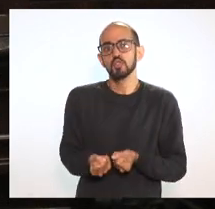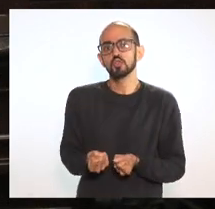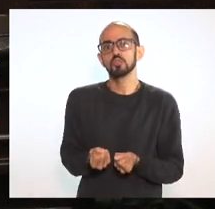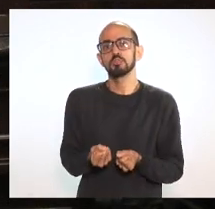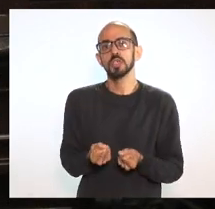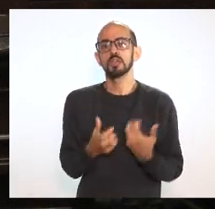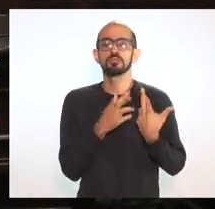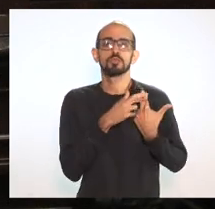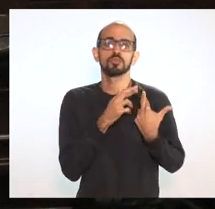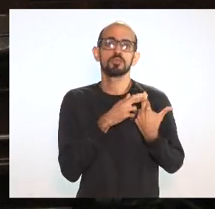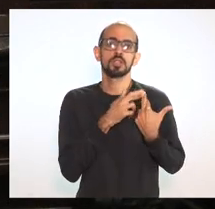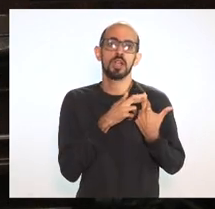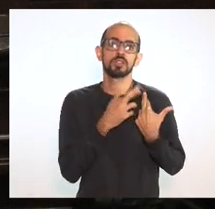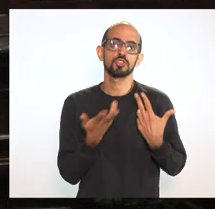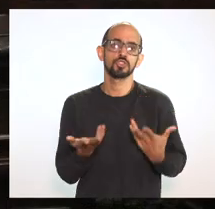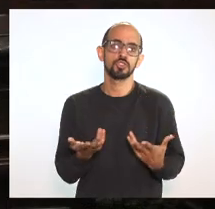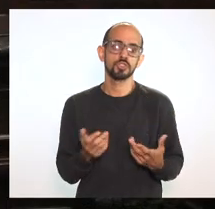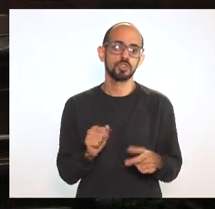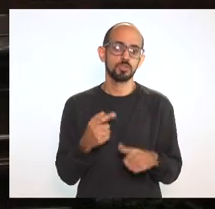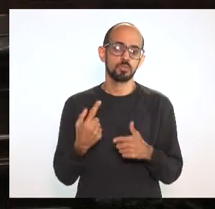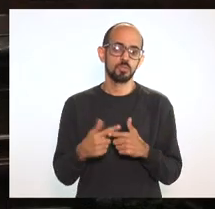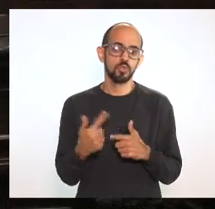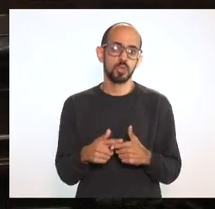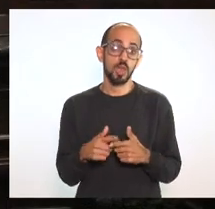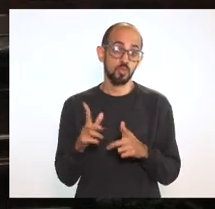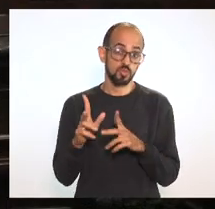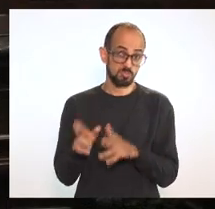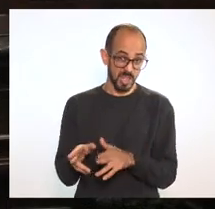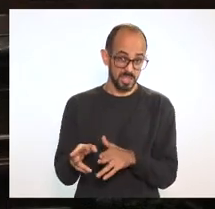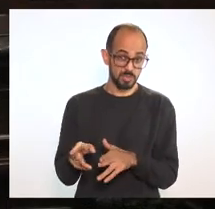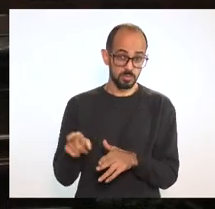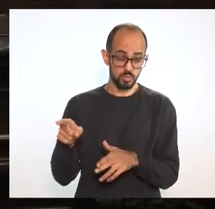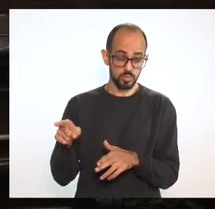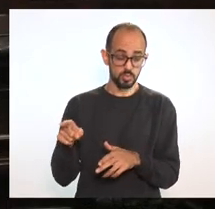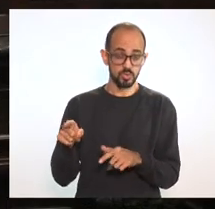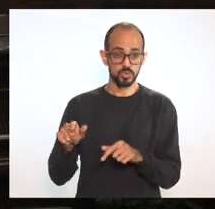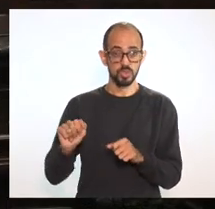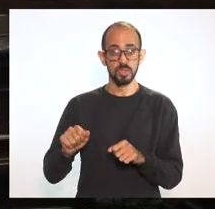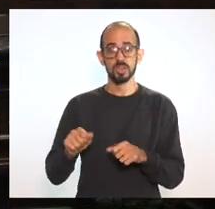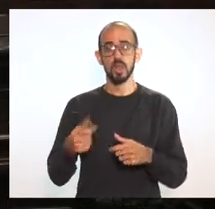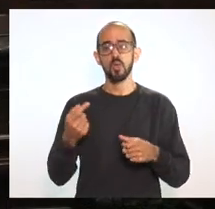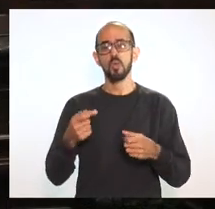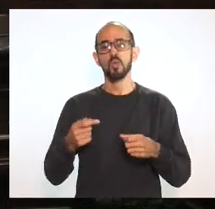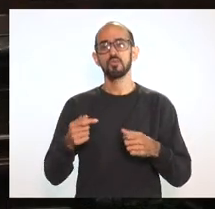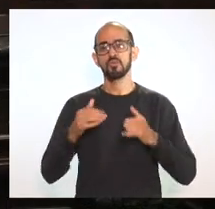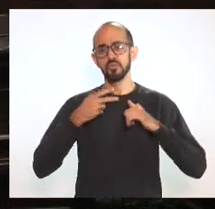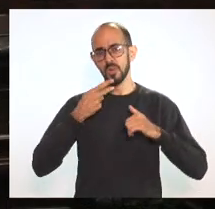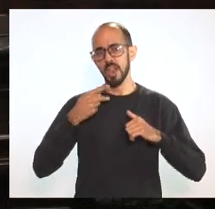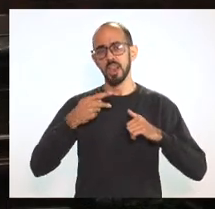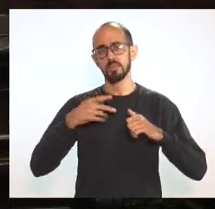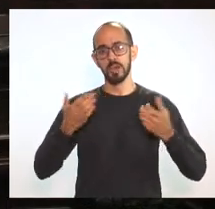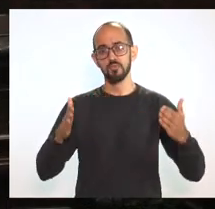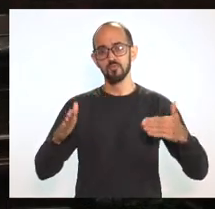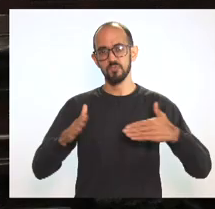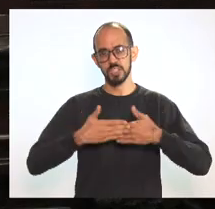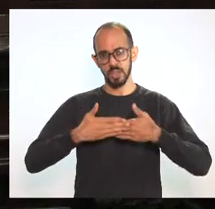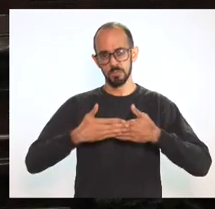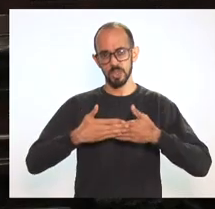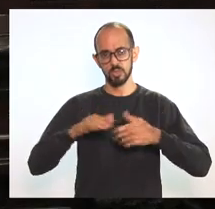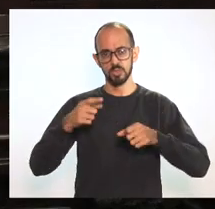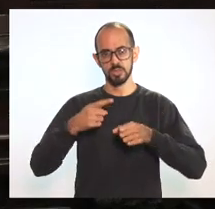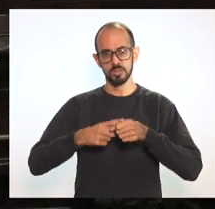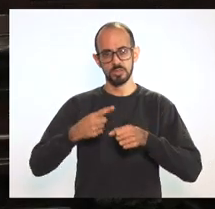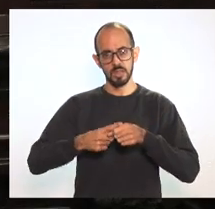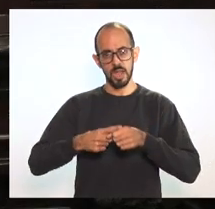responsabilidade? Porque os mesmos que pregaram o lockdown, o medo, foram às ruas pedir